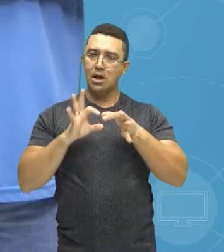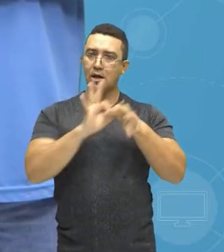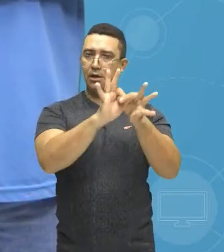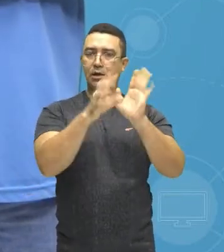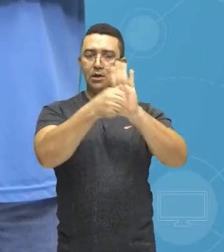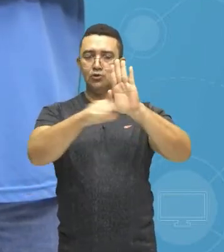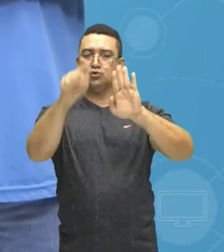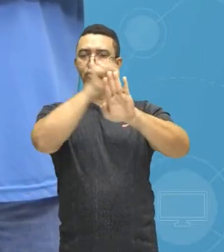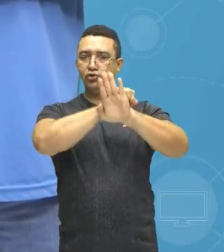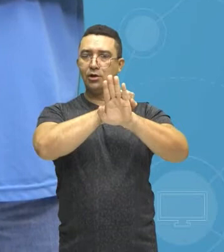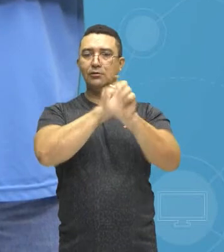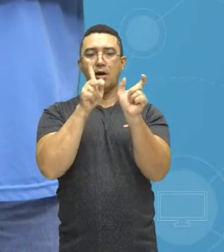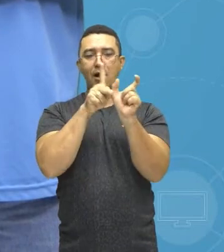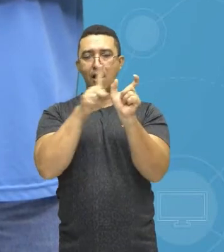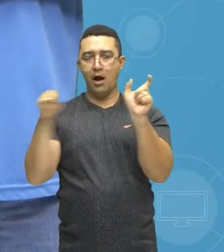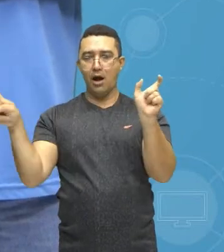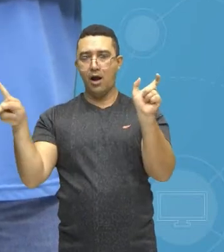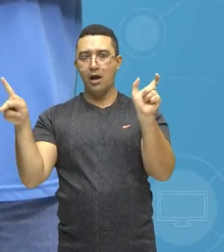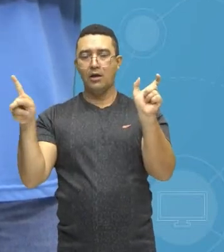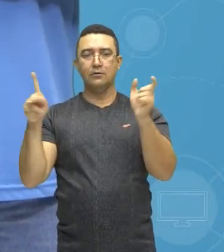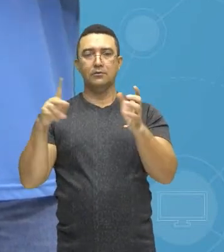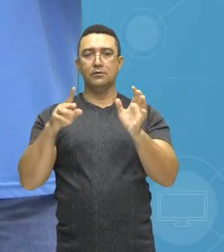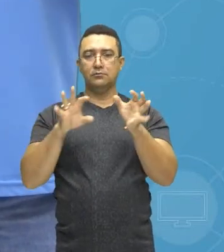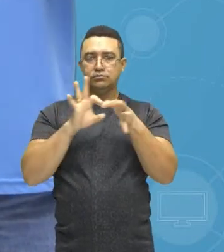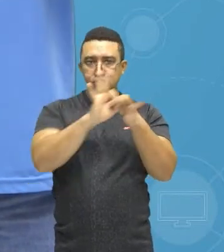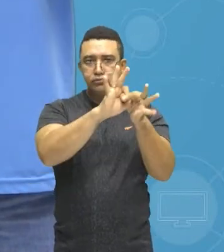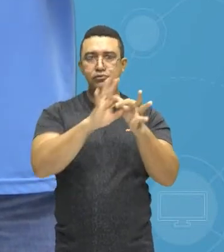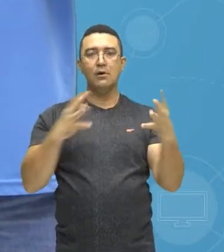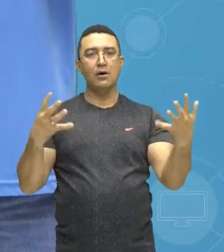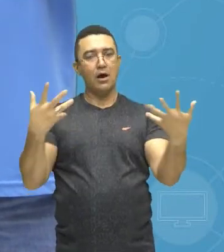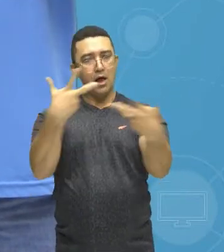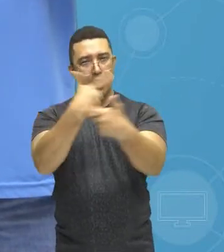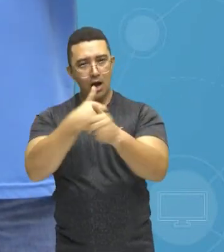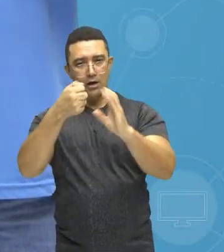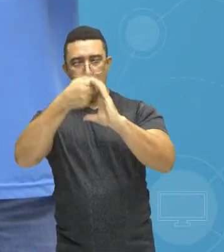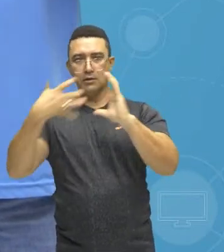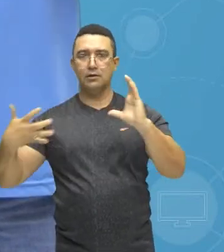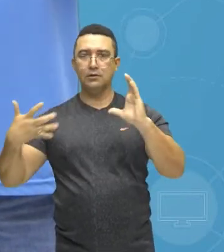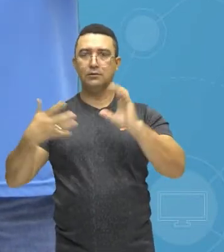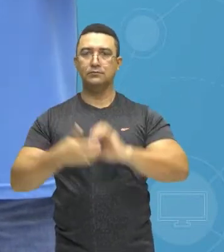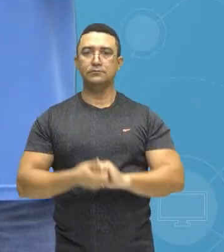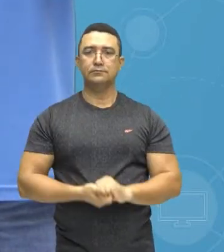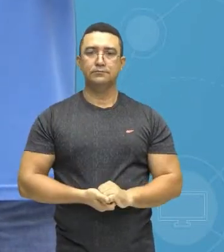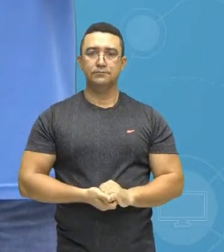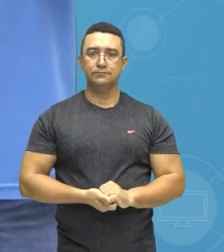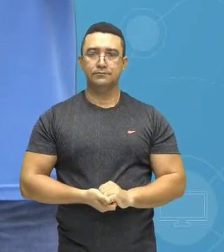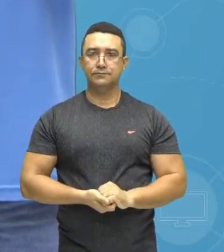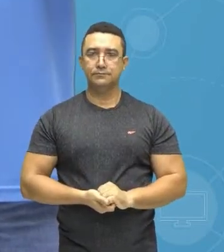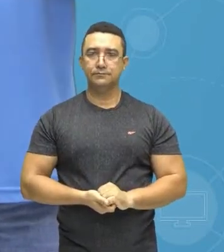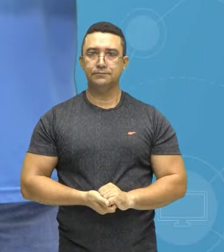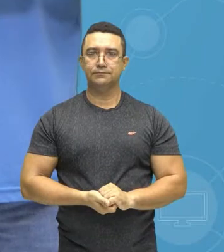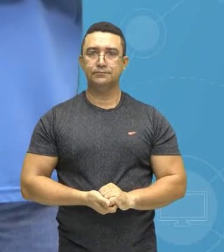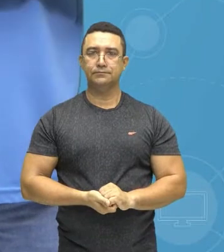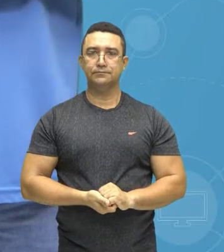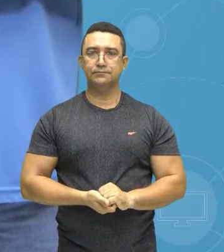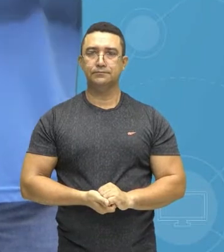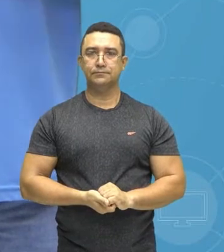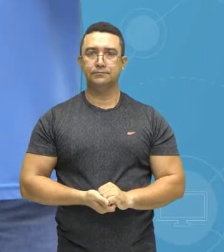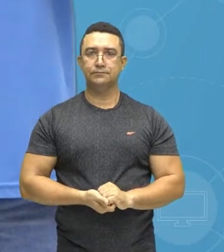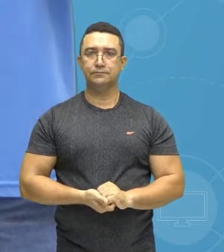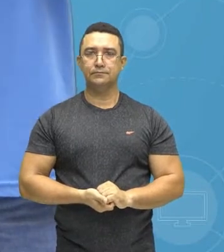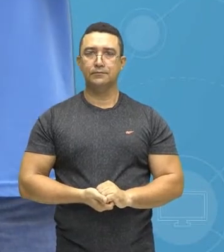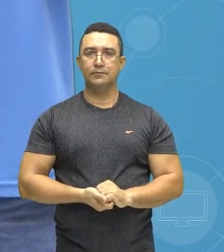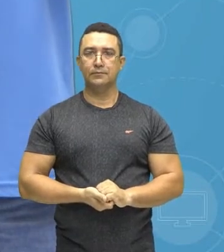ligar o sujeito ao seu predicativo do sujeito, ok? Muito bem. O leão estava tranquilo, o leão corria tranquilo, ligando ali a